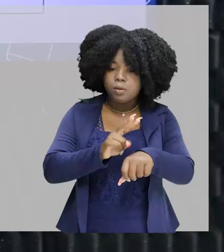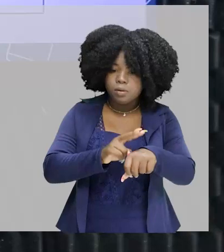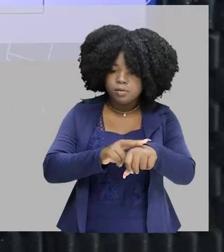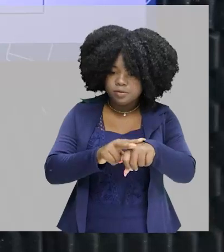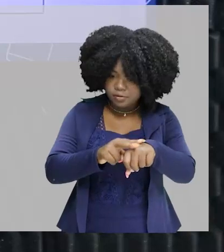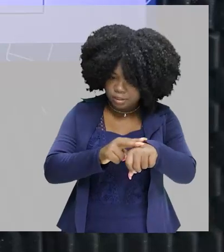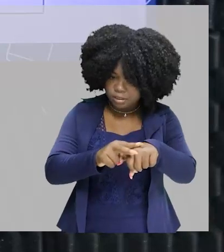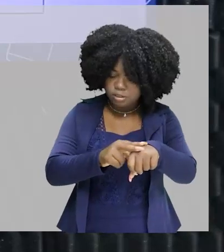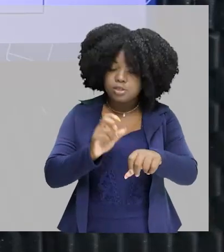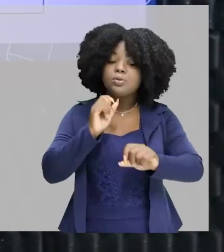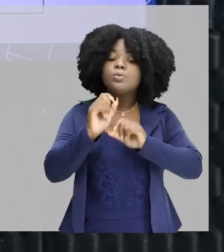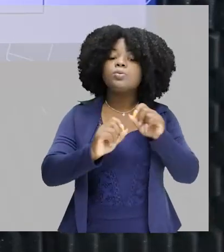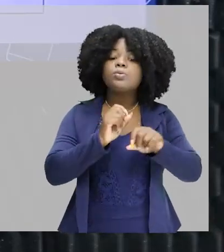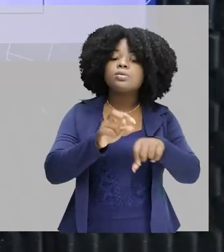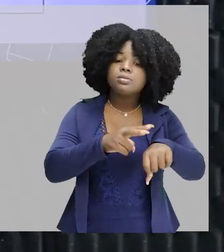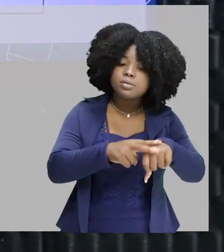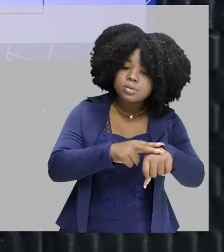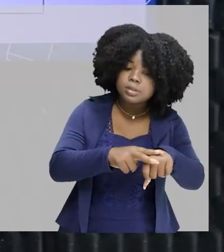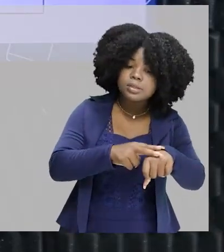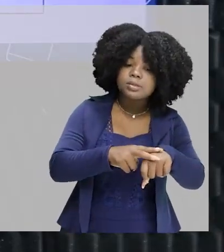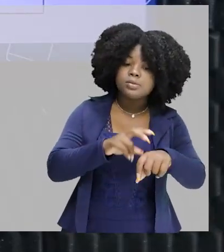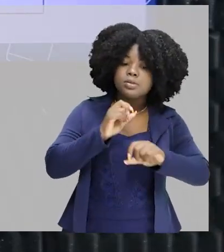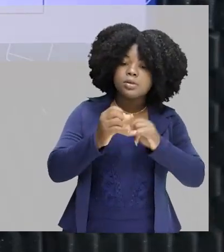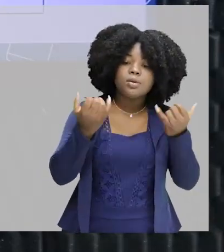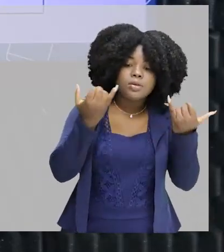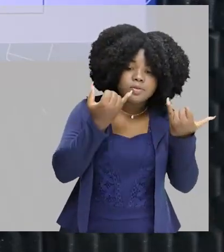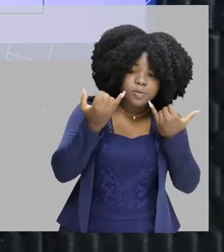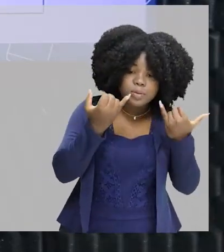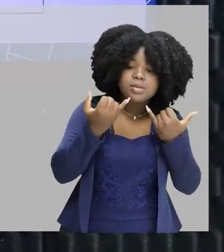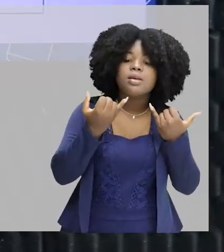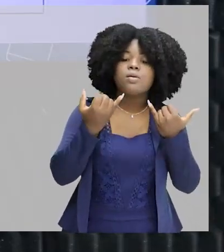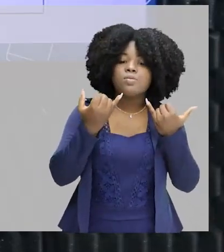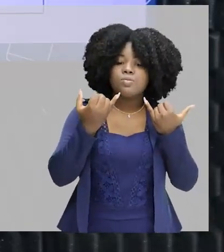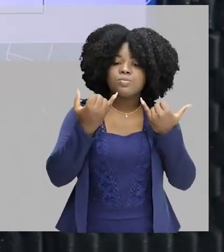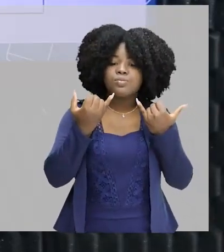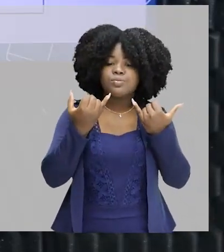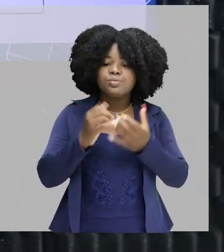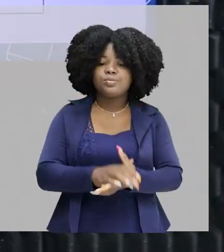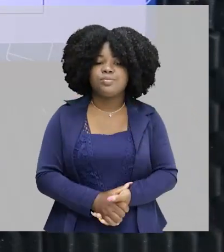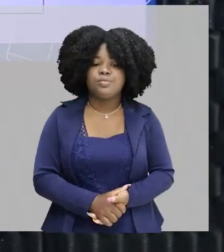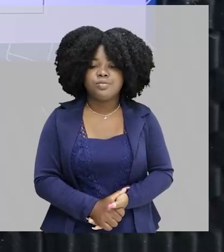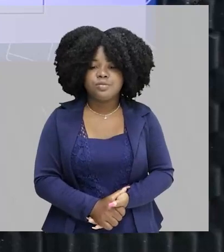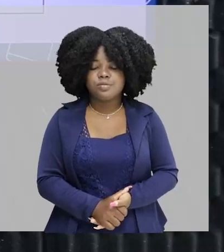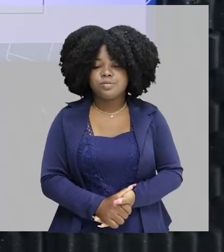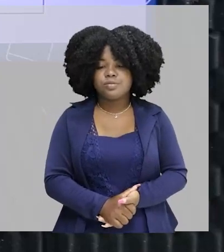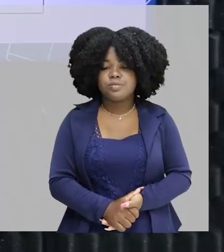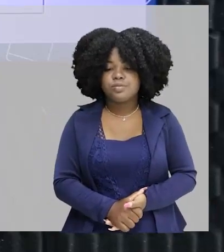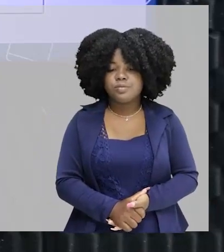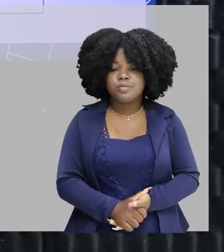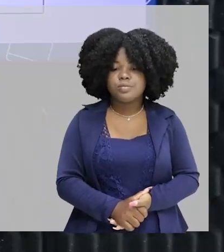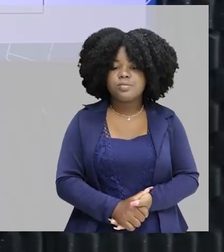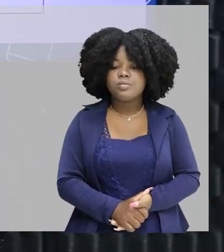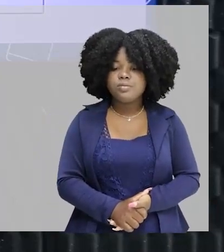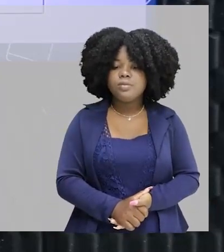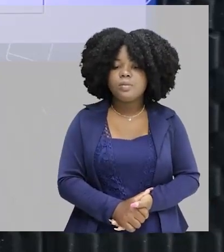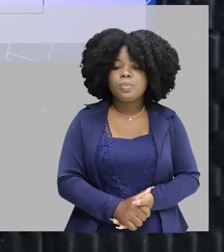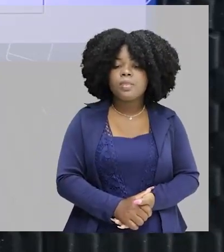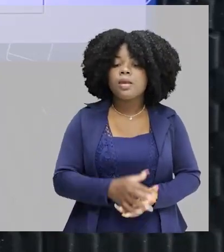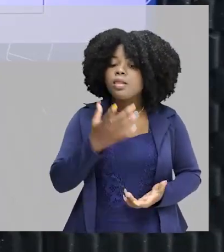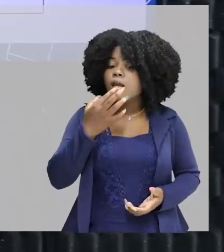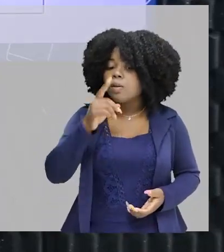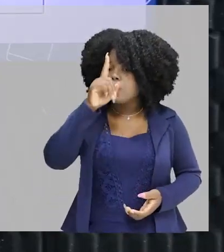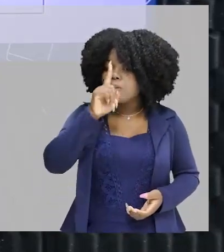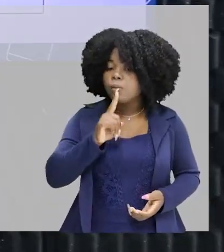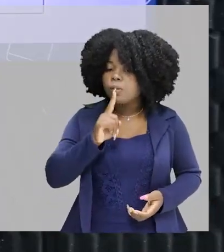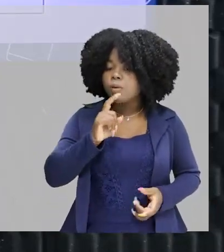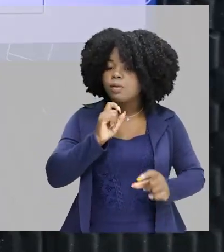Ó, obtida a partir de 24 gramas de oxigênio, certo? E o que está em